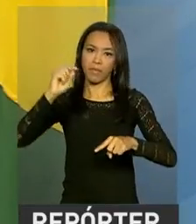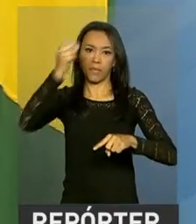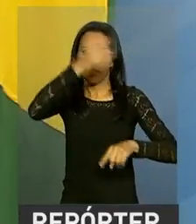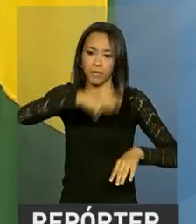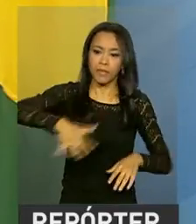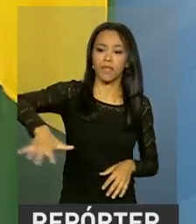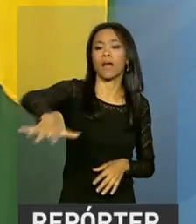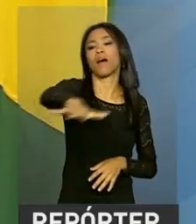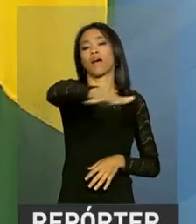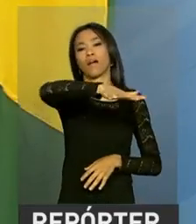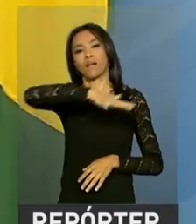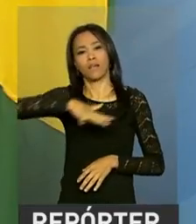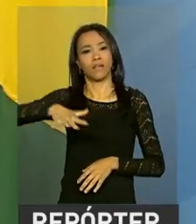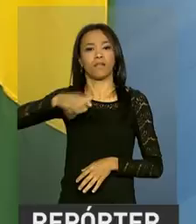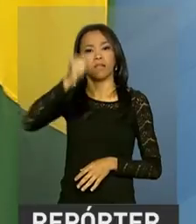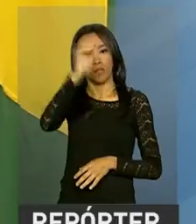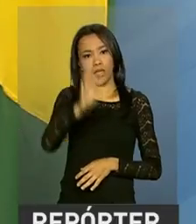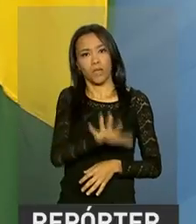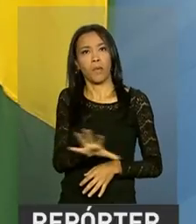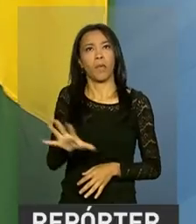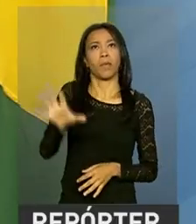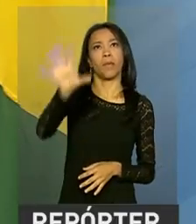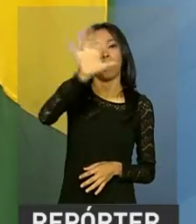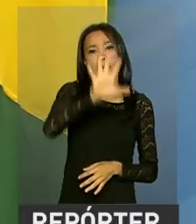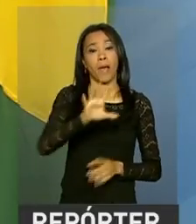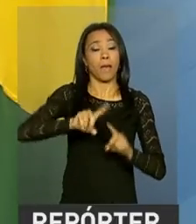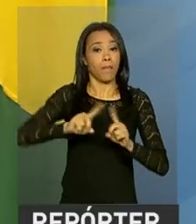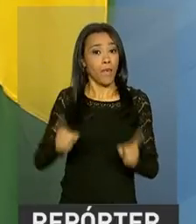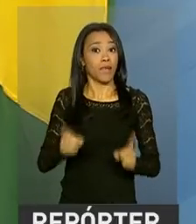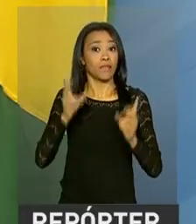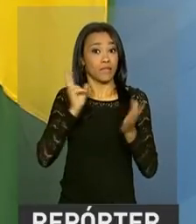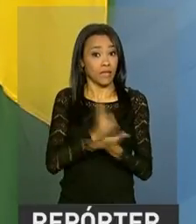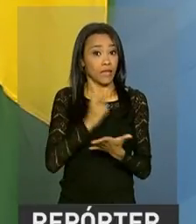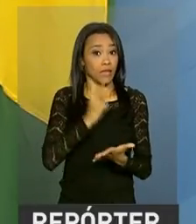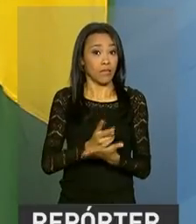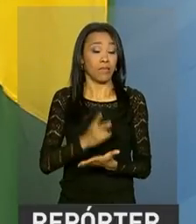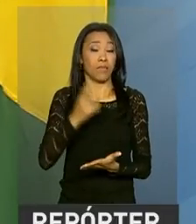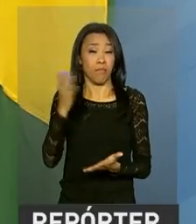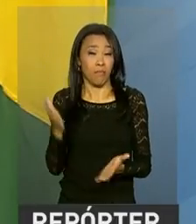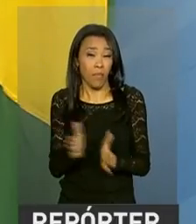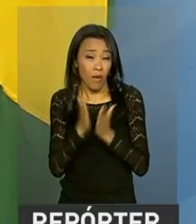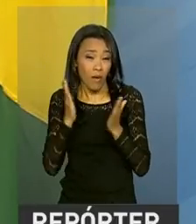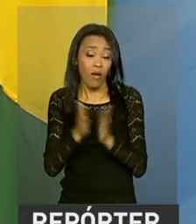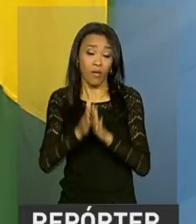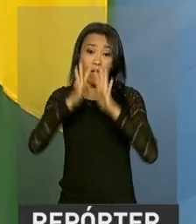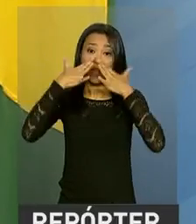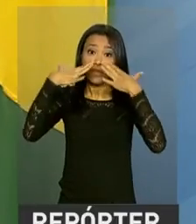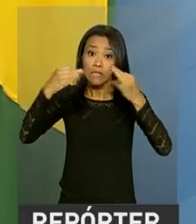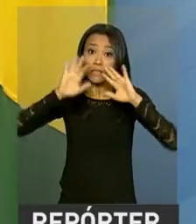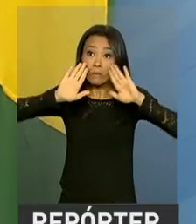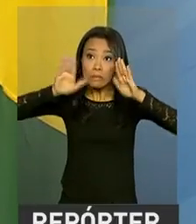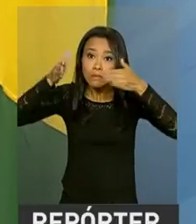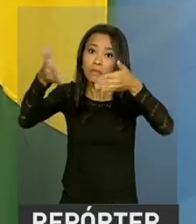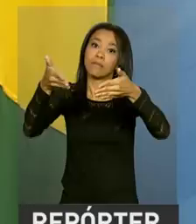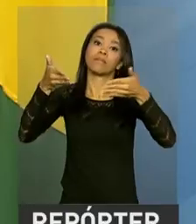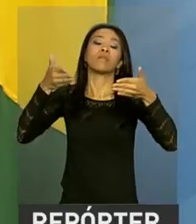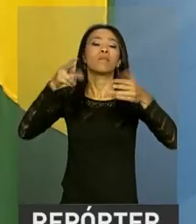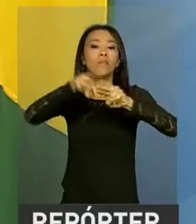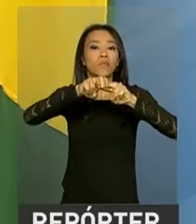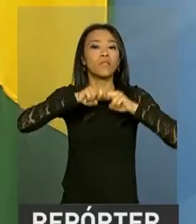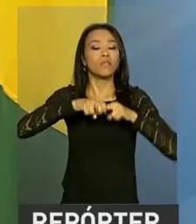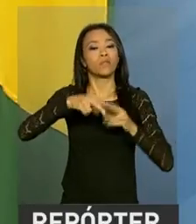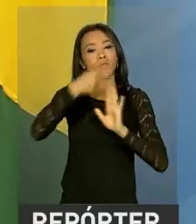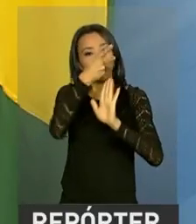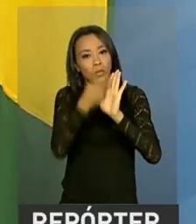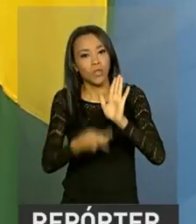todas as regiões do país mas o enfoque deve recair nas áreas mais necessitadas por isso os projetos e as